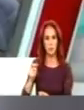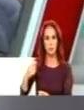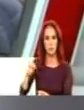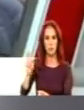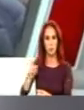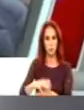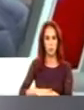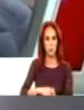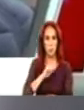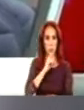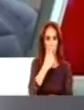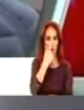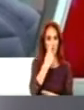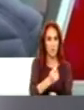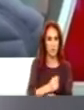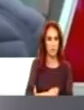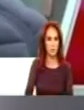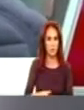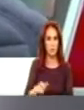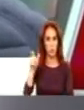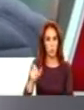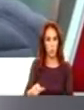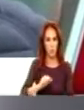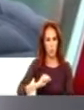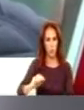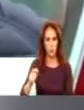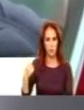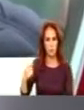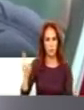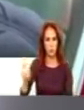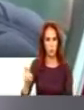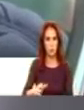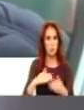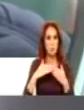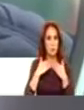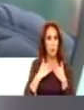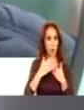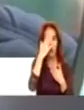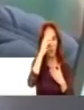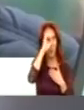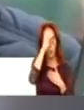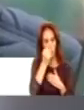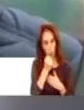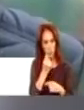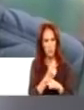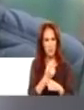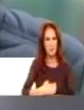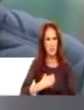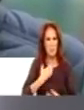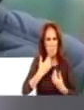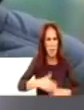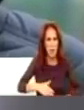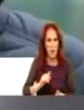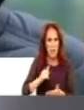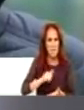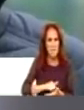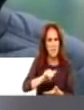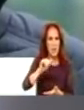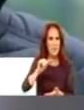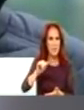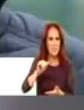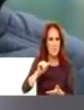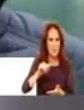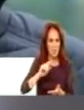poder. Estiveram ditaduras de direita, sim, tanto em Portugal como em Espanha, como na América Latina. É verdade, fascismo, só quem não perceba